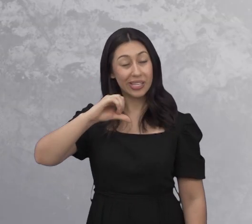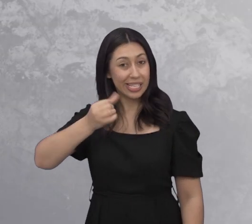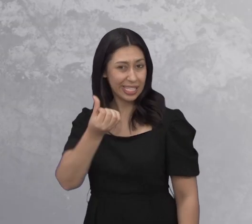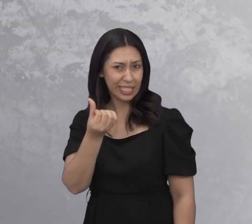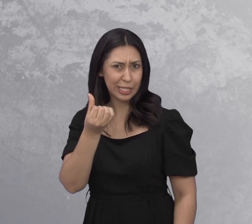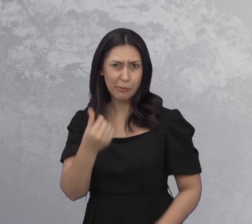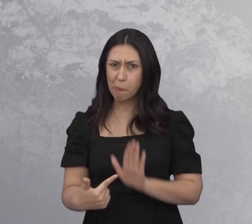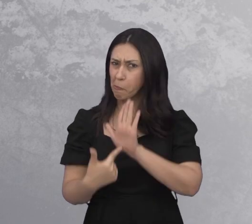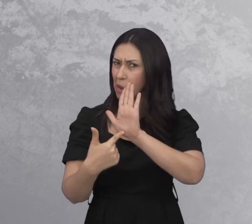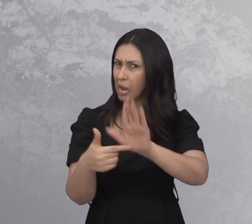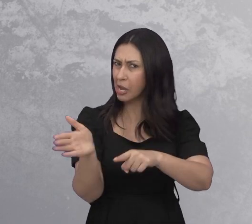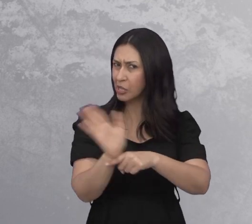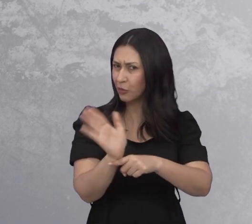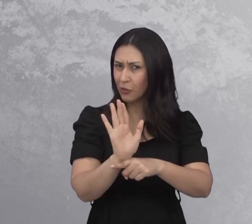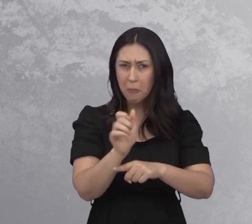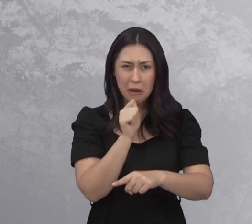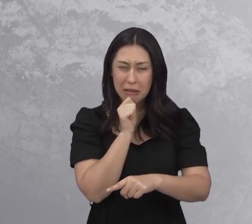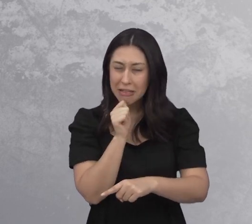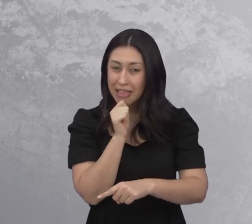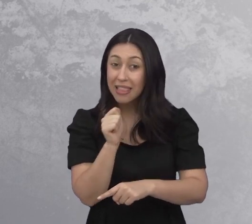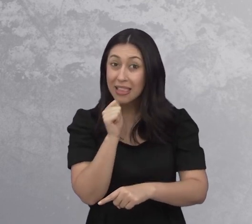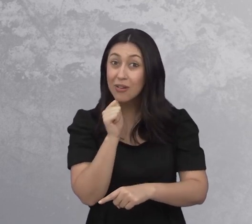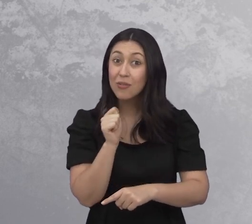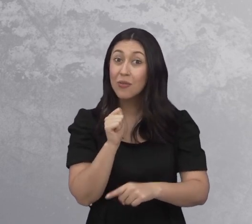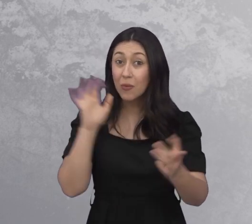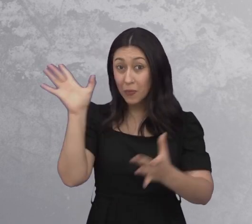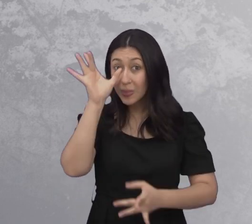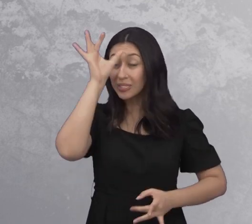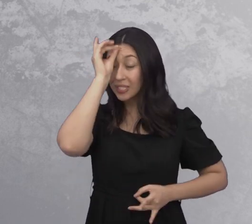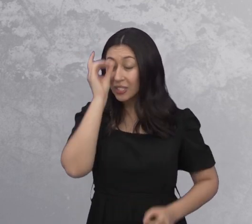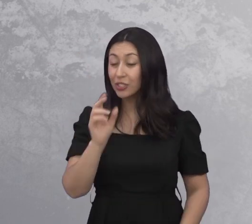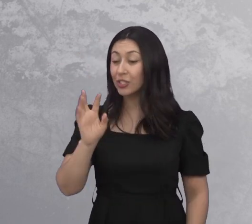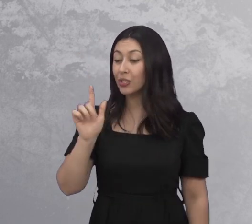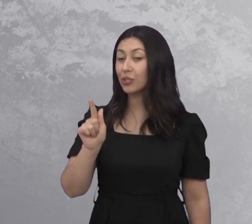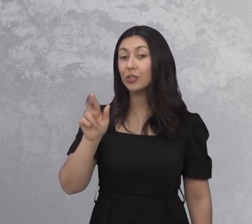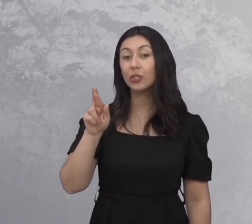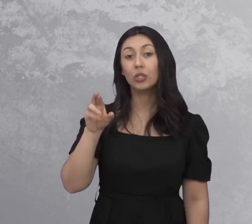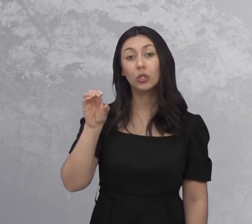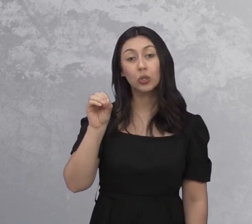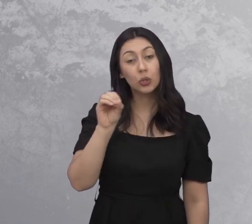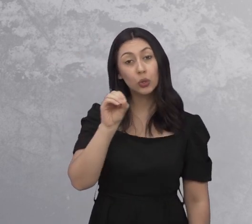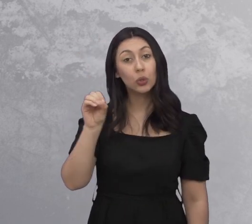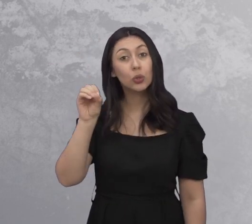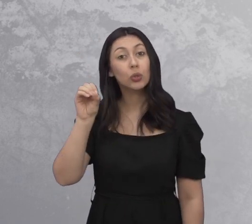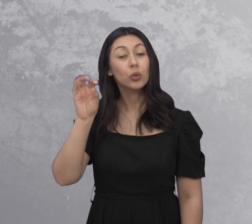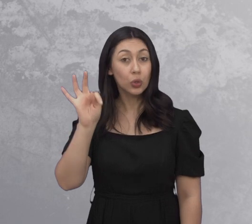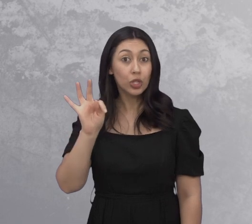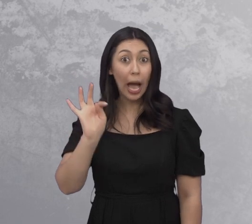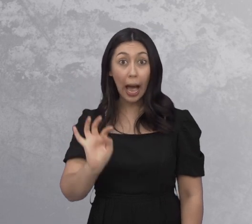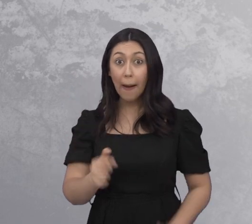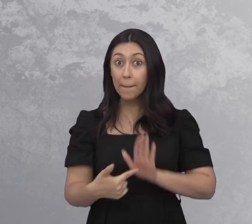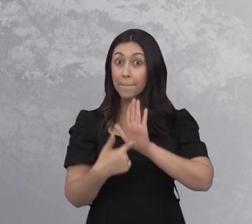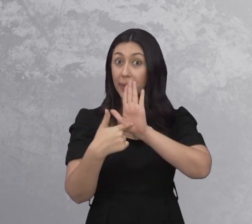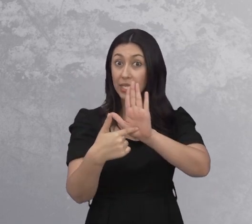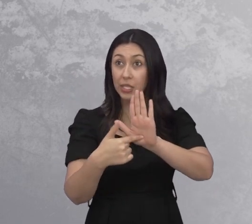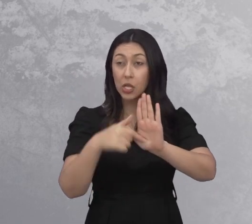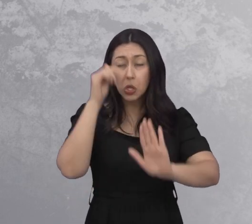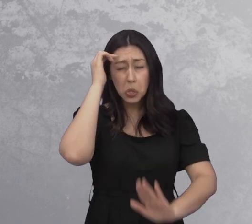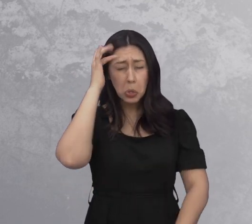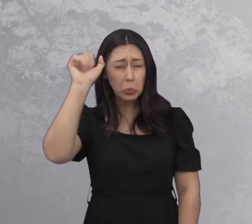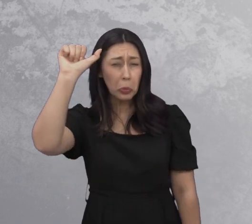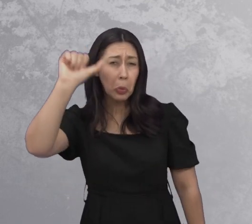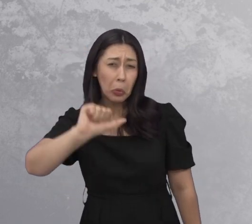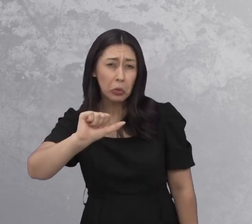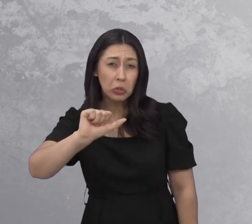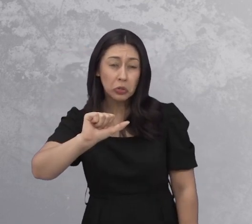antes de aparecer nos filmes Guardiões da Galáxia, o personagem Groot foi protagonista de um pesadelo de um grande herói nos